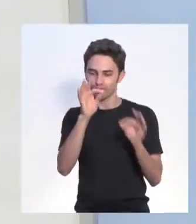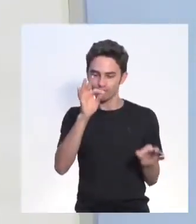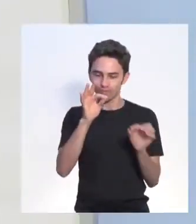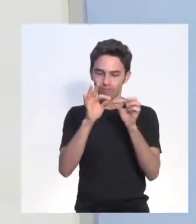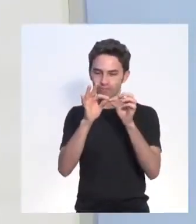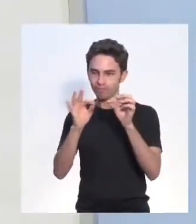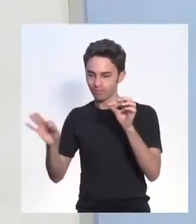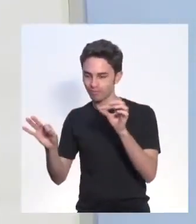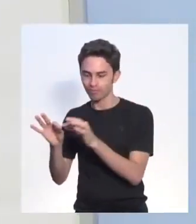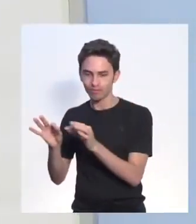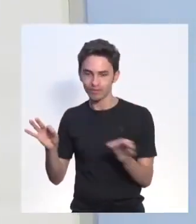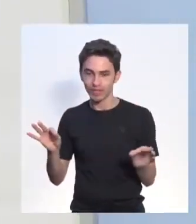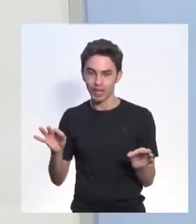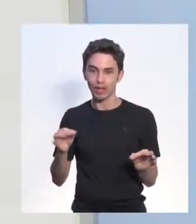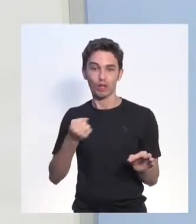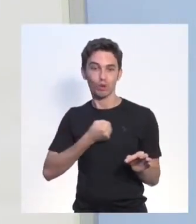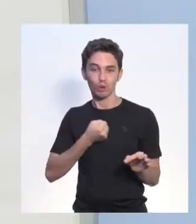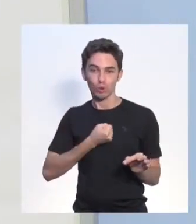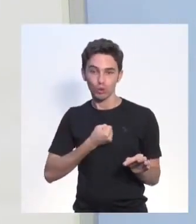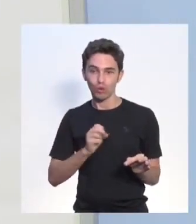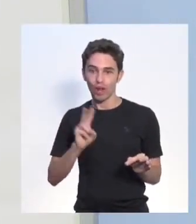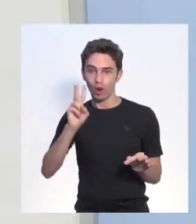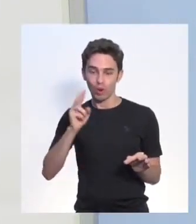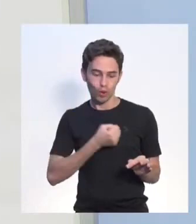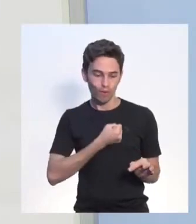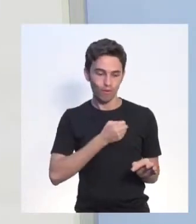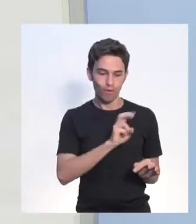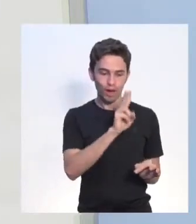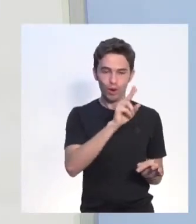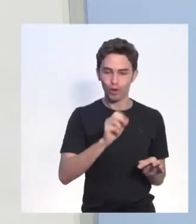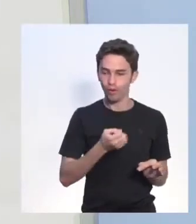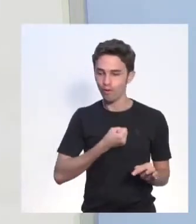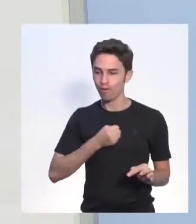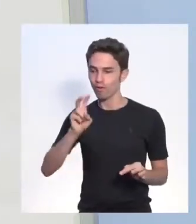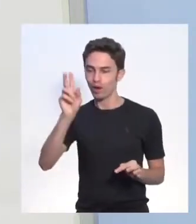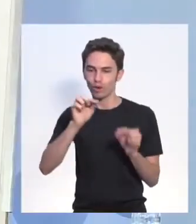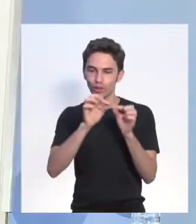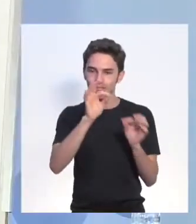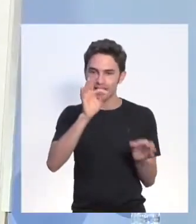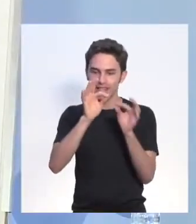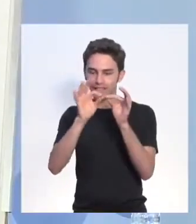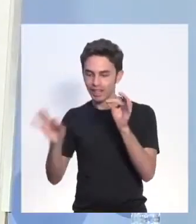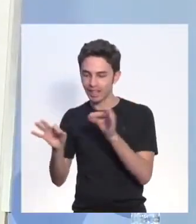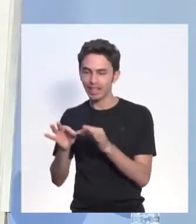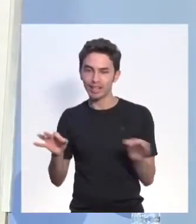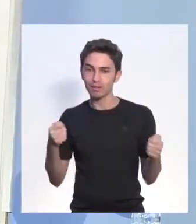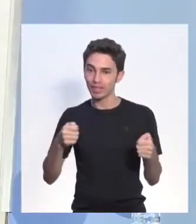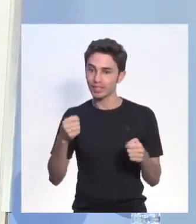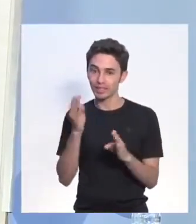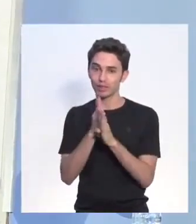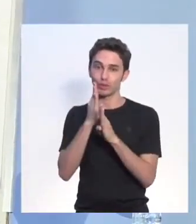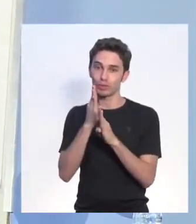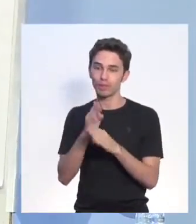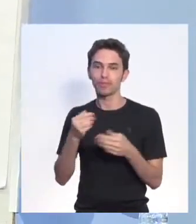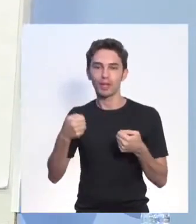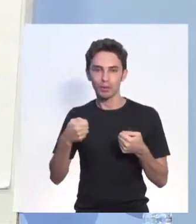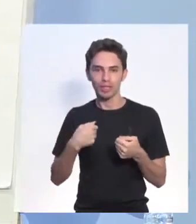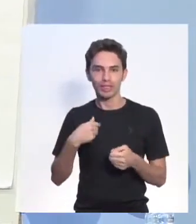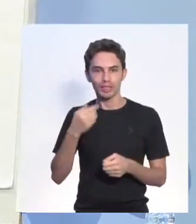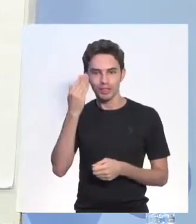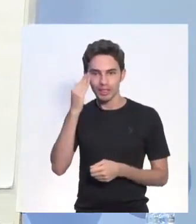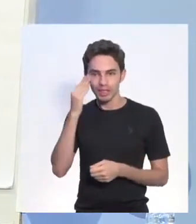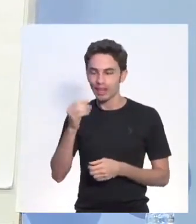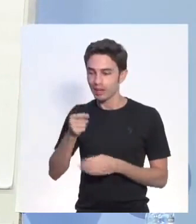o valor do x, o valor do x mais 2 e o valor do x mais 3. Para eu poder descobrir isso, eu tenho que descobrir o valor do